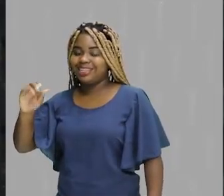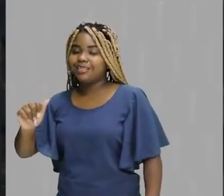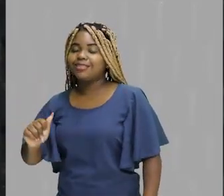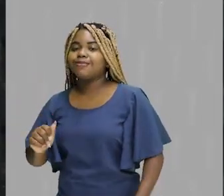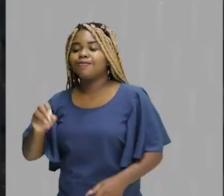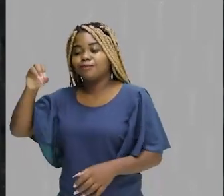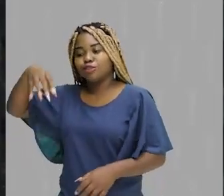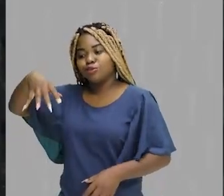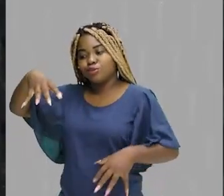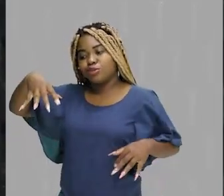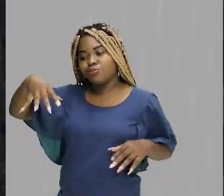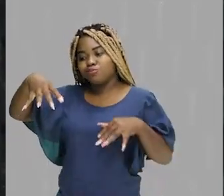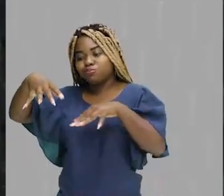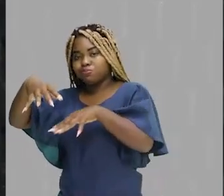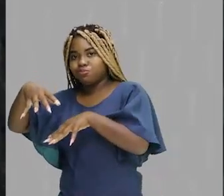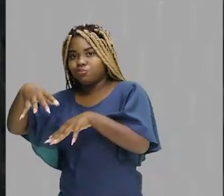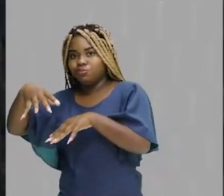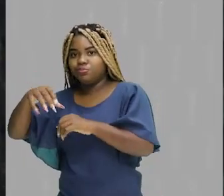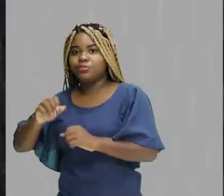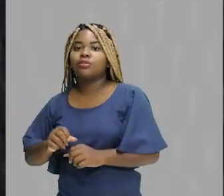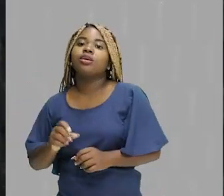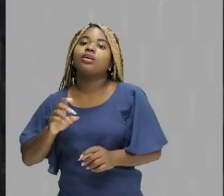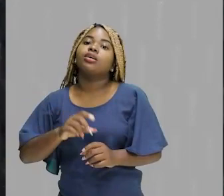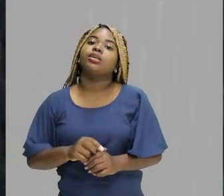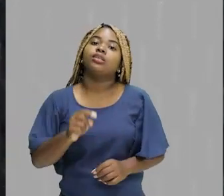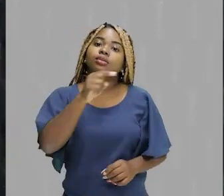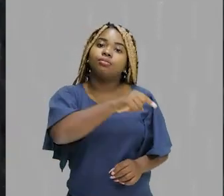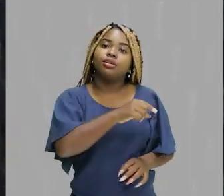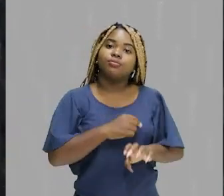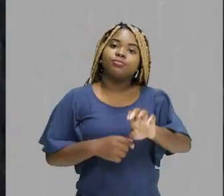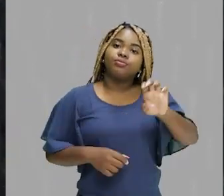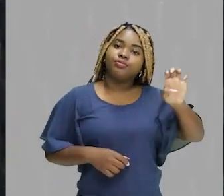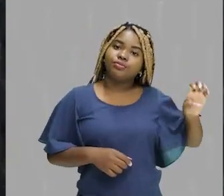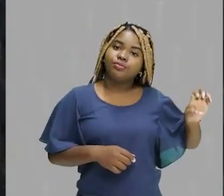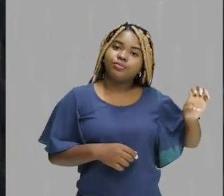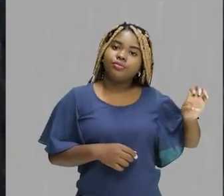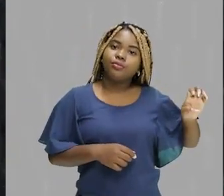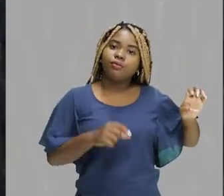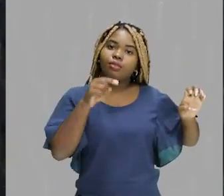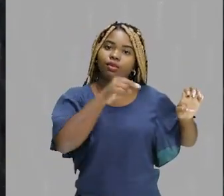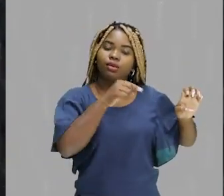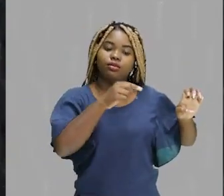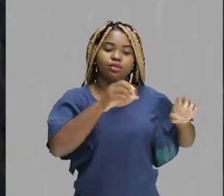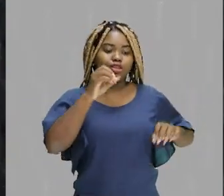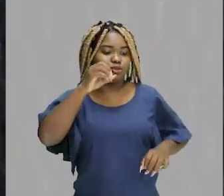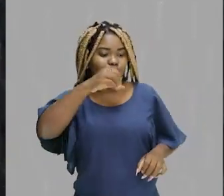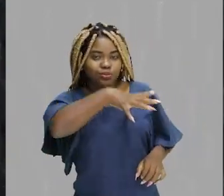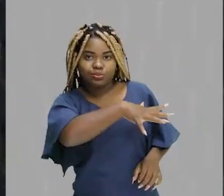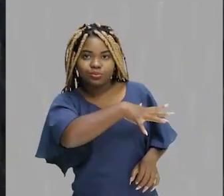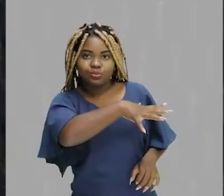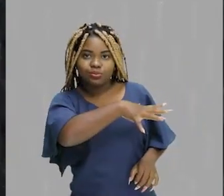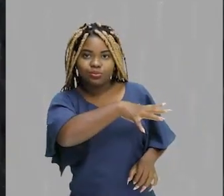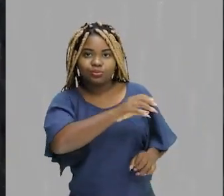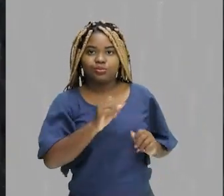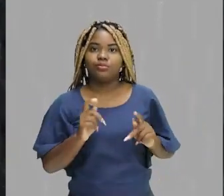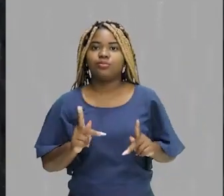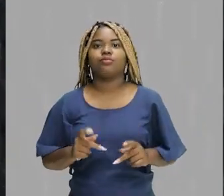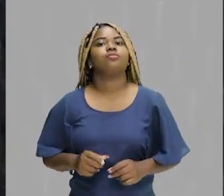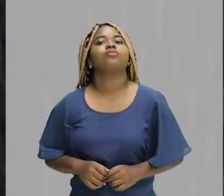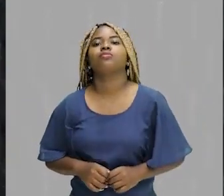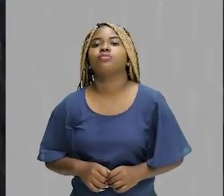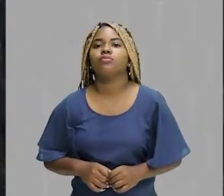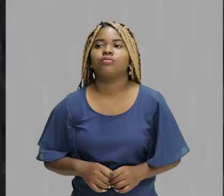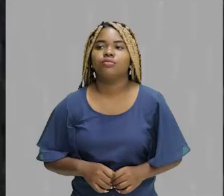substância levógera. Essas duas, elas são opticamente ativas. Por quê?